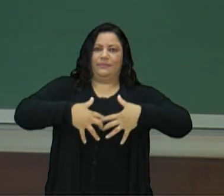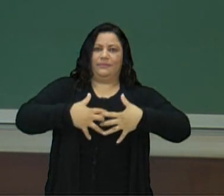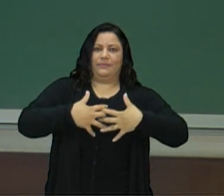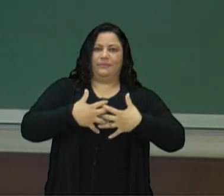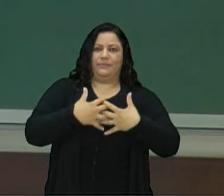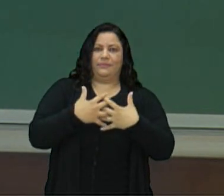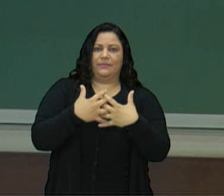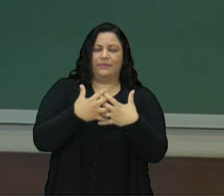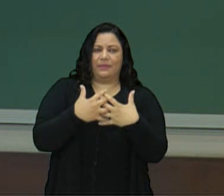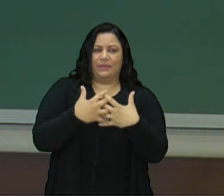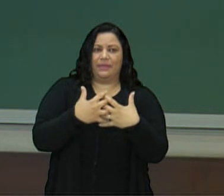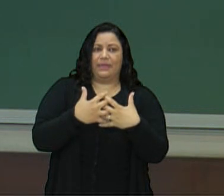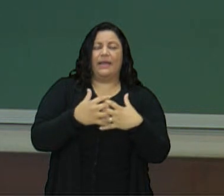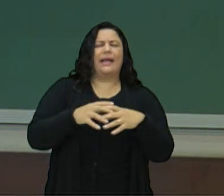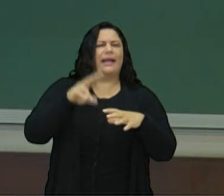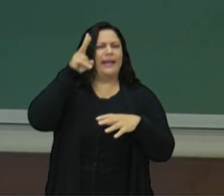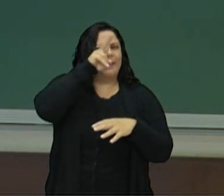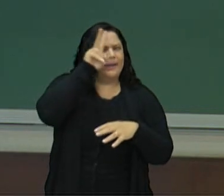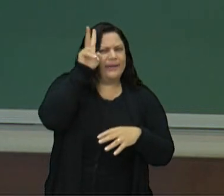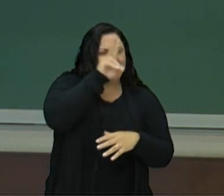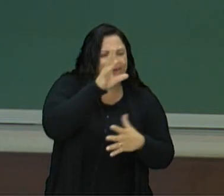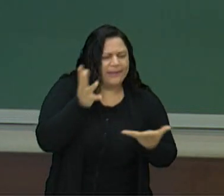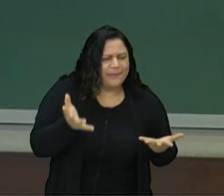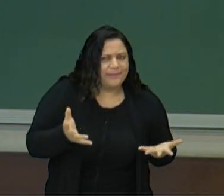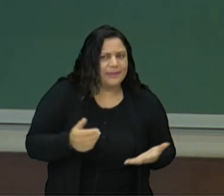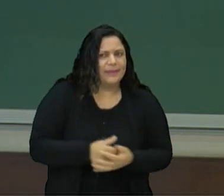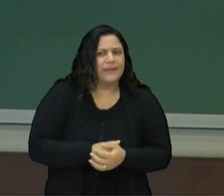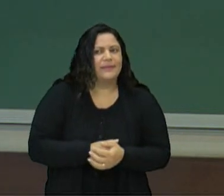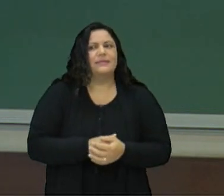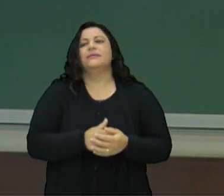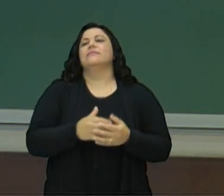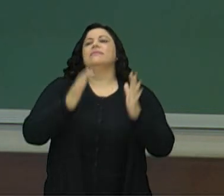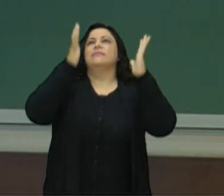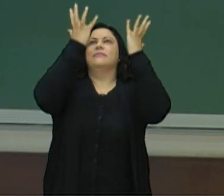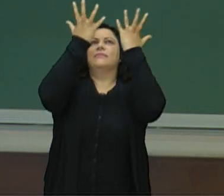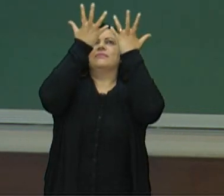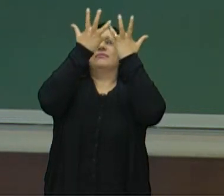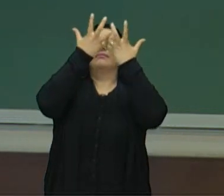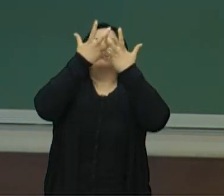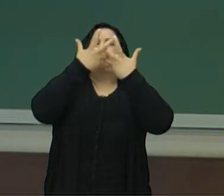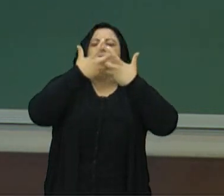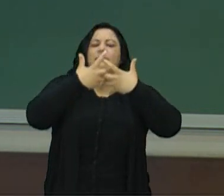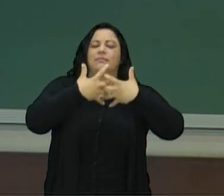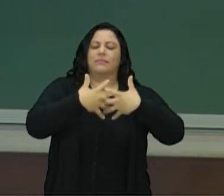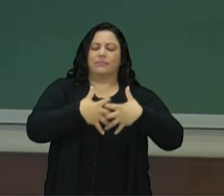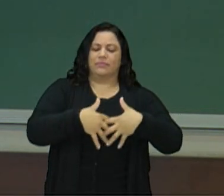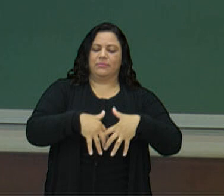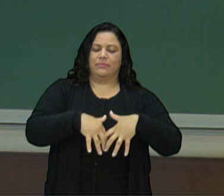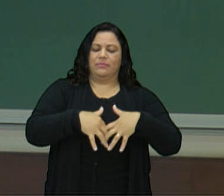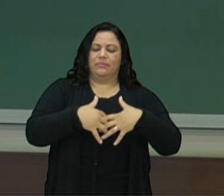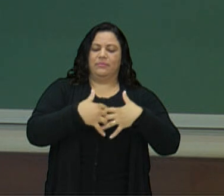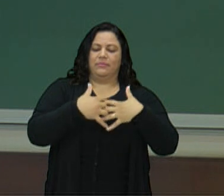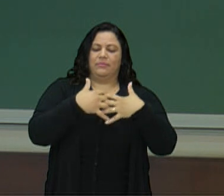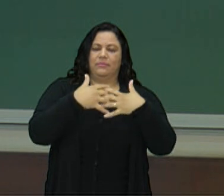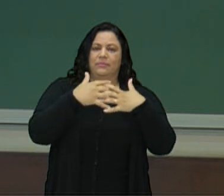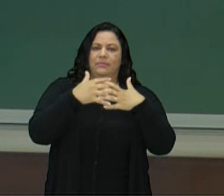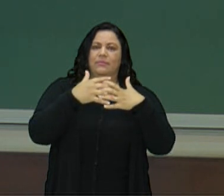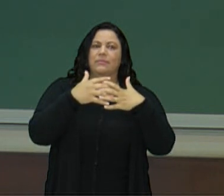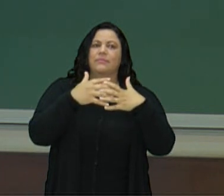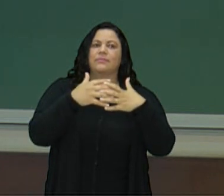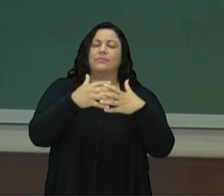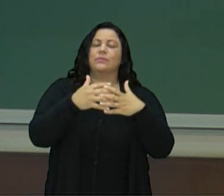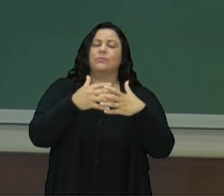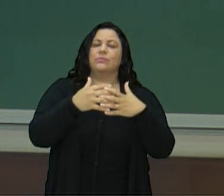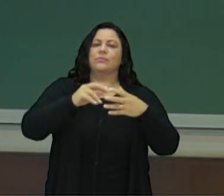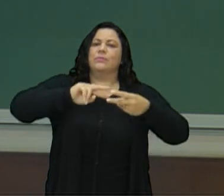o RNA. Lembra disso? Ótimo. Produzir um novo RNA, transcrição. Produzir um